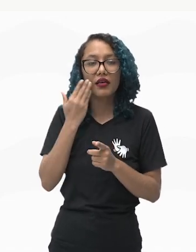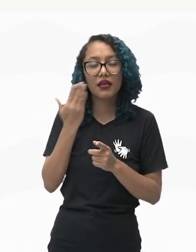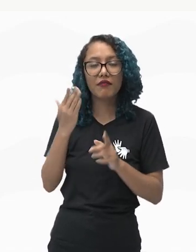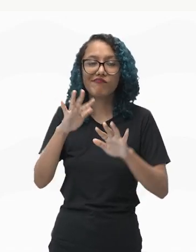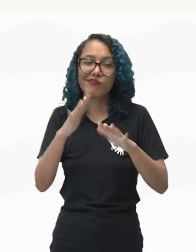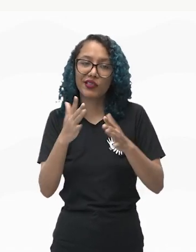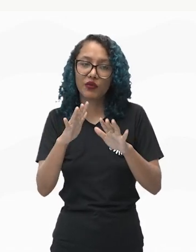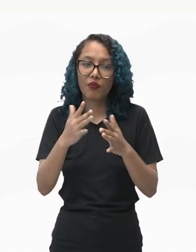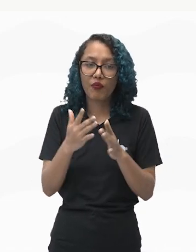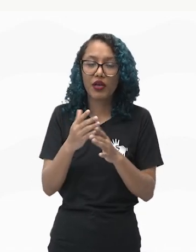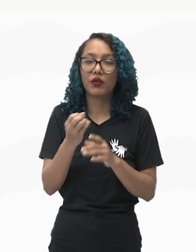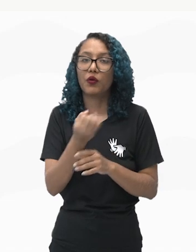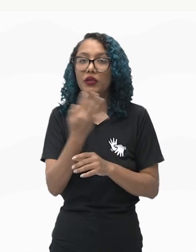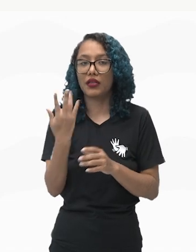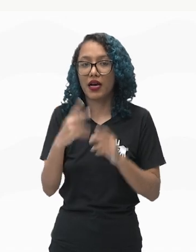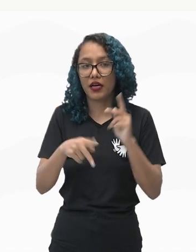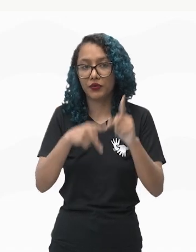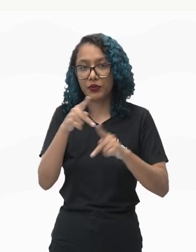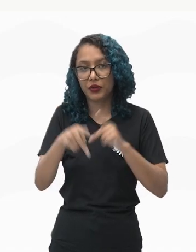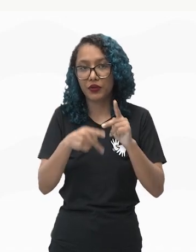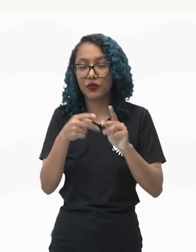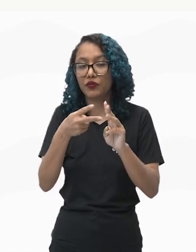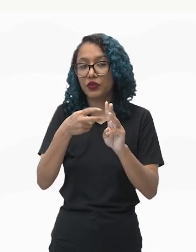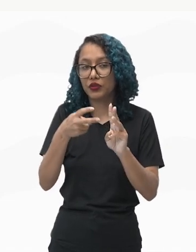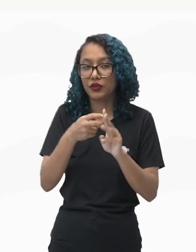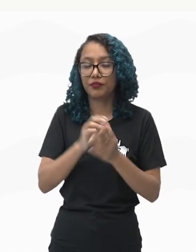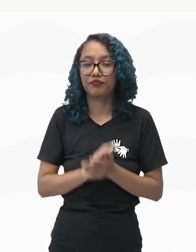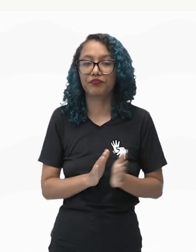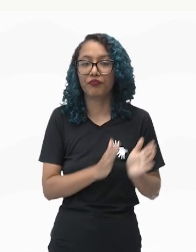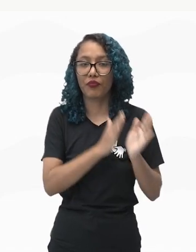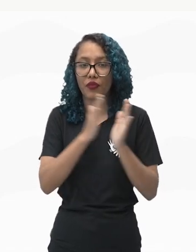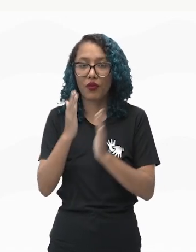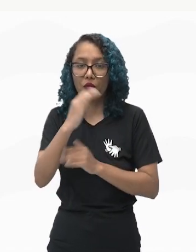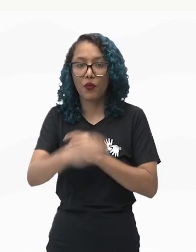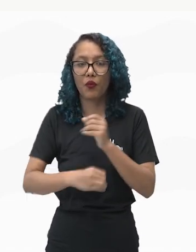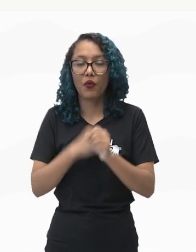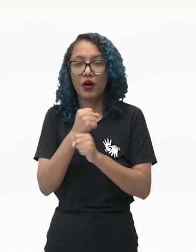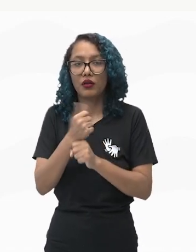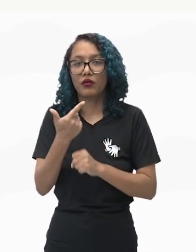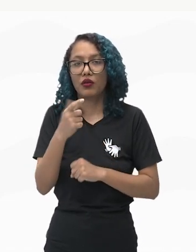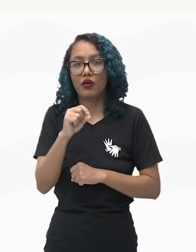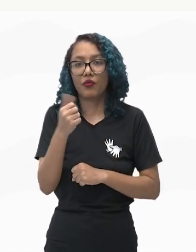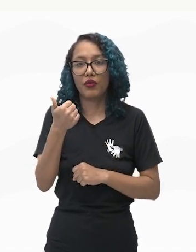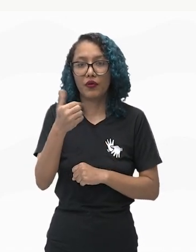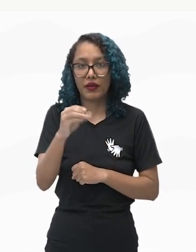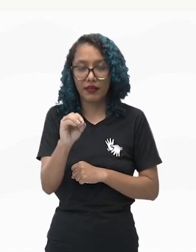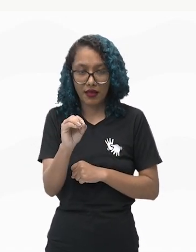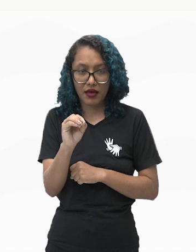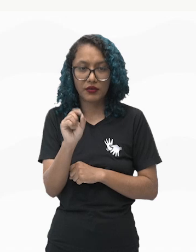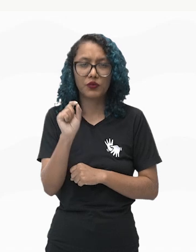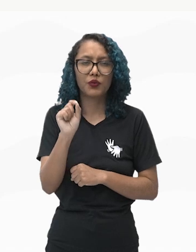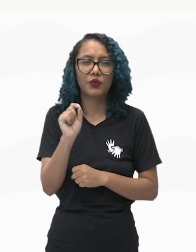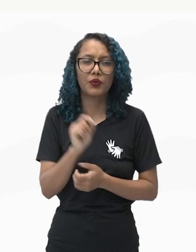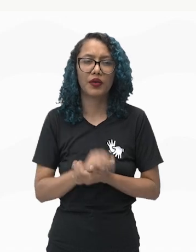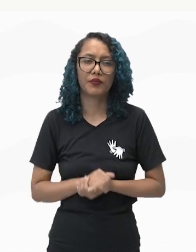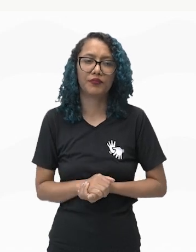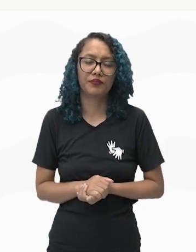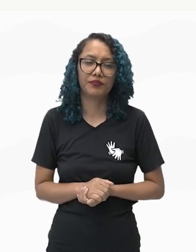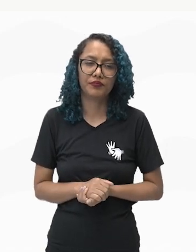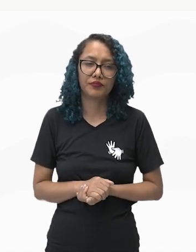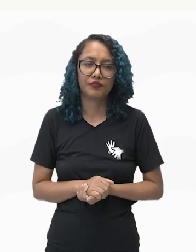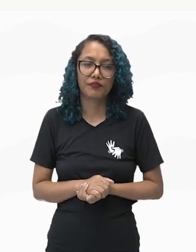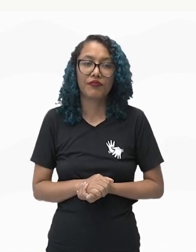pessoas indígenas. Quando a gente pula para 2010, já vê que observa ali uma